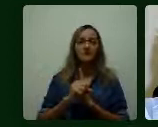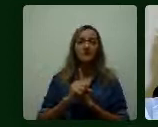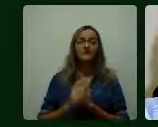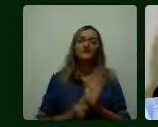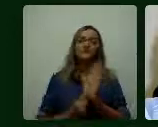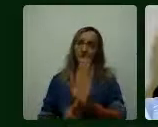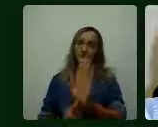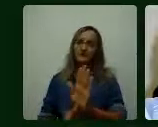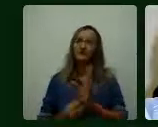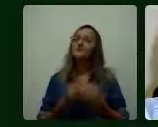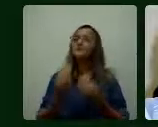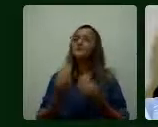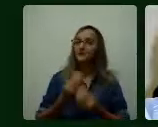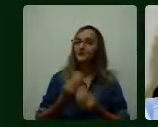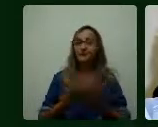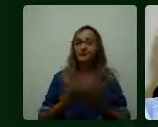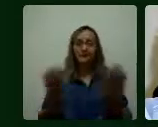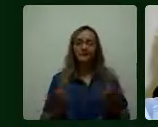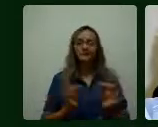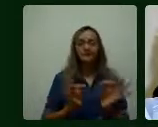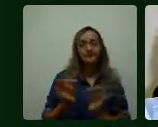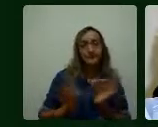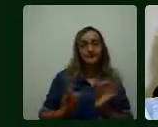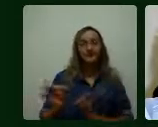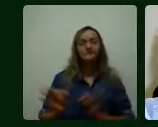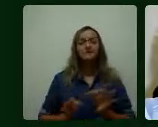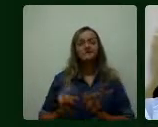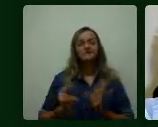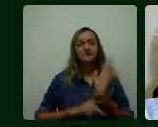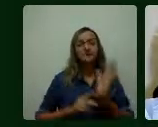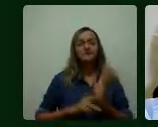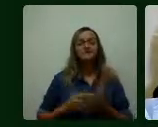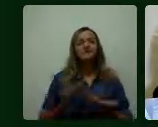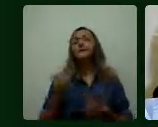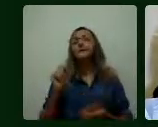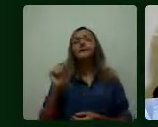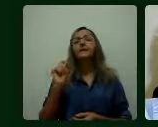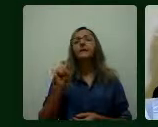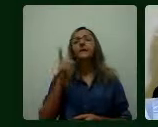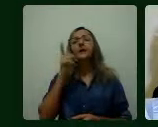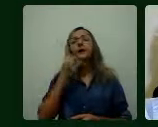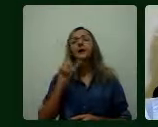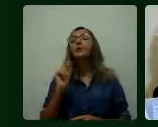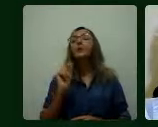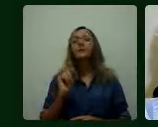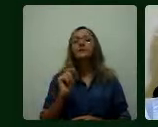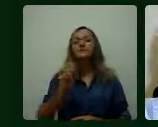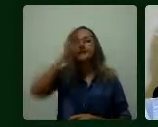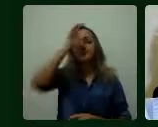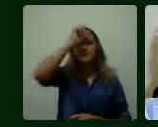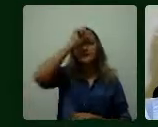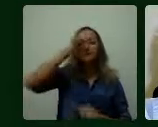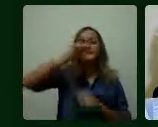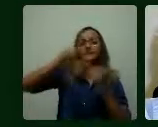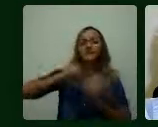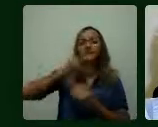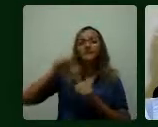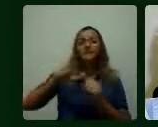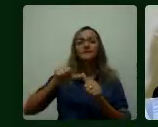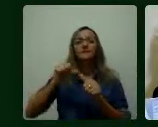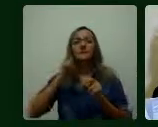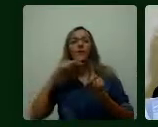aí viciados para as próximas. Pessoal, últimas dúvidas? Quem tiver dúvidas aí, mandem agora, senão a gente já